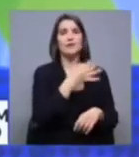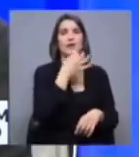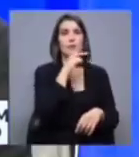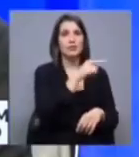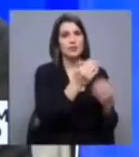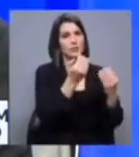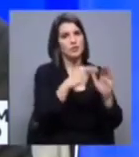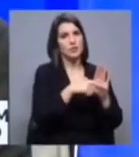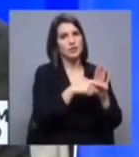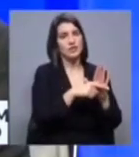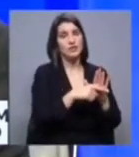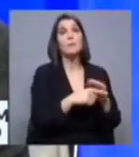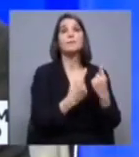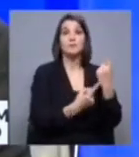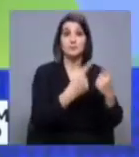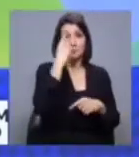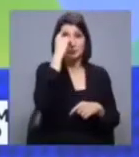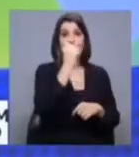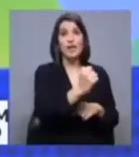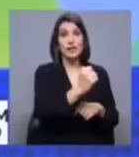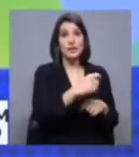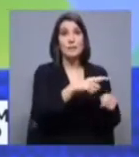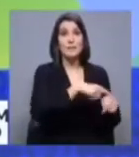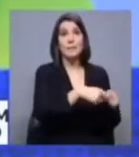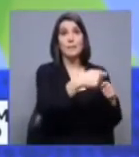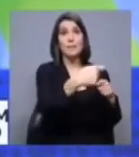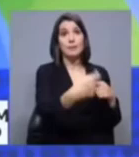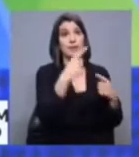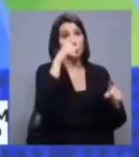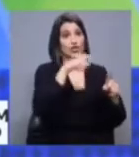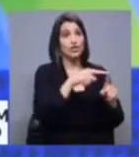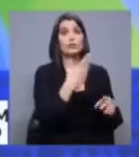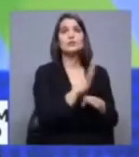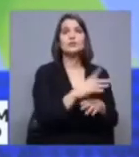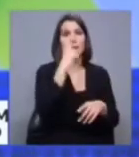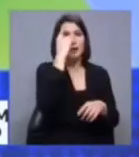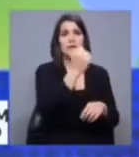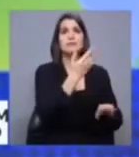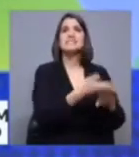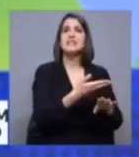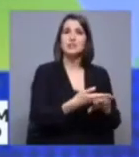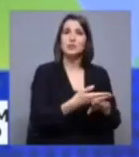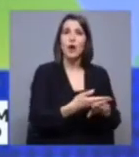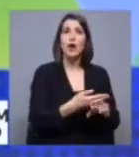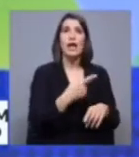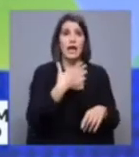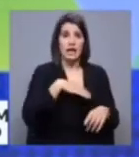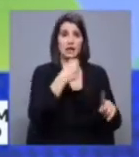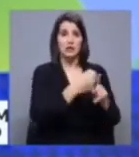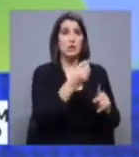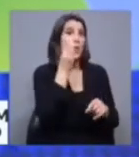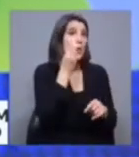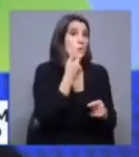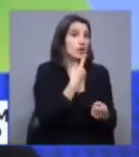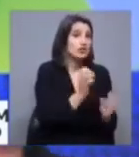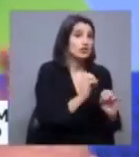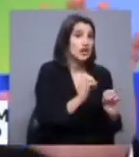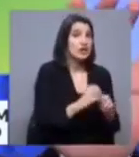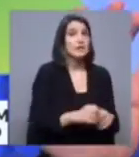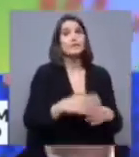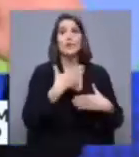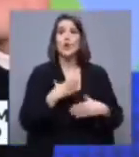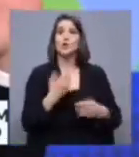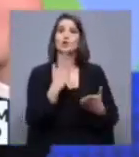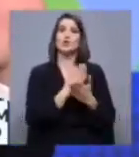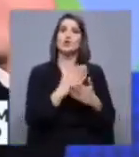que não. Se calhar não é a tua especialidade, mas há crimes onde o aumento de pena tem uma função, como os crimes sexuais, que aí ele diz que quer combater, mas não diz como. E, portanto, aí ele gosta simplesmente